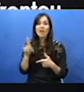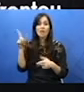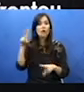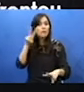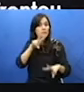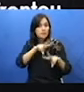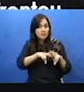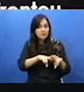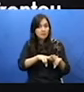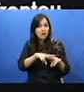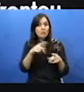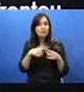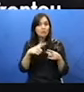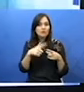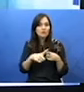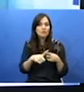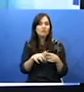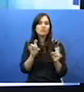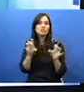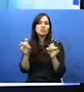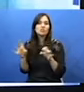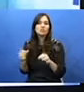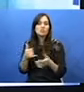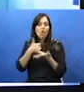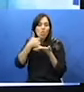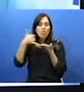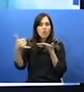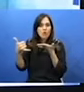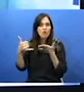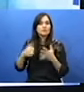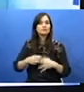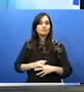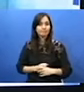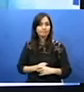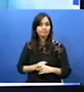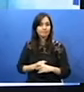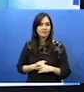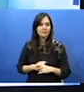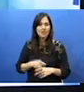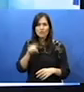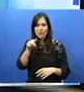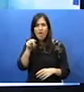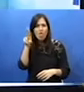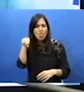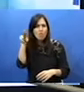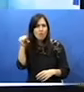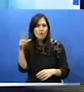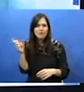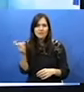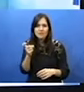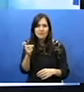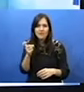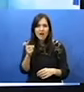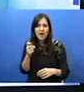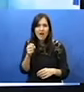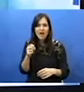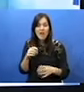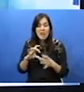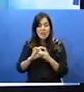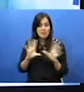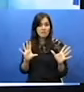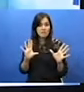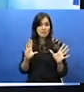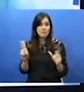preso por porte de drogas ilícitas. Então, você nunca será livre se escolher usar drogas, porque